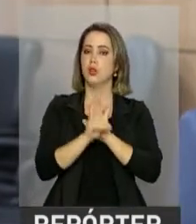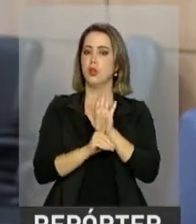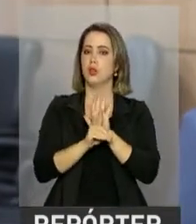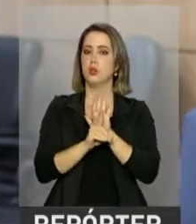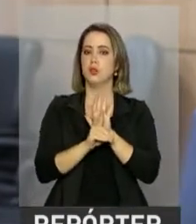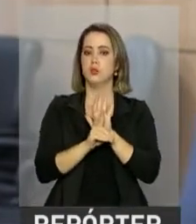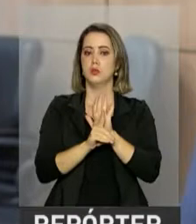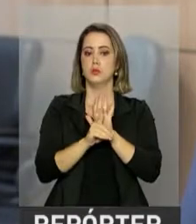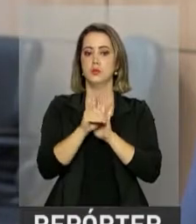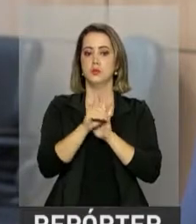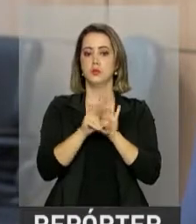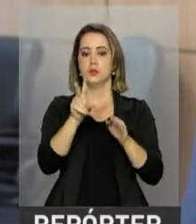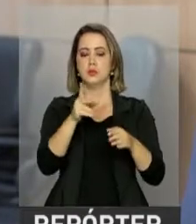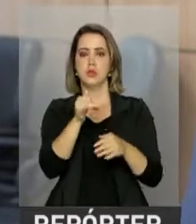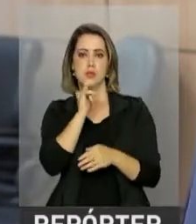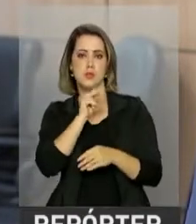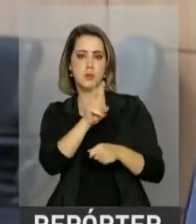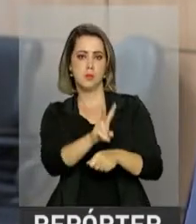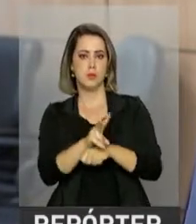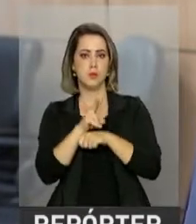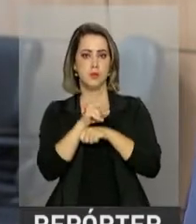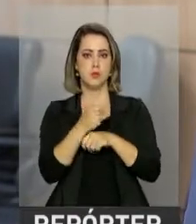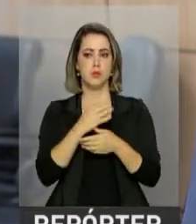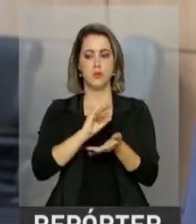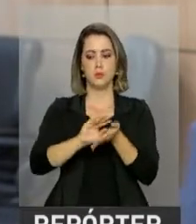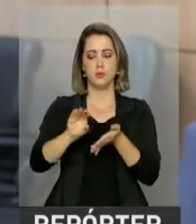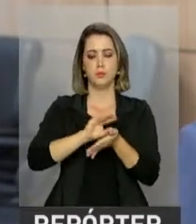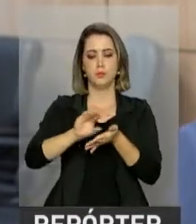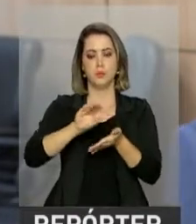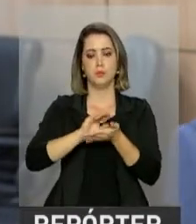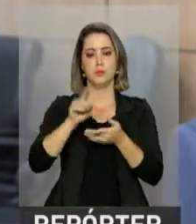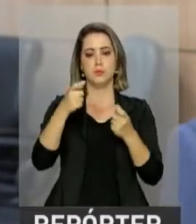de crédito que você consegue fazer investimentos naquela área